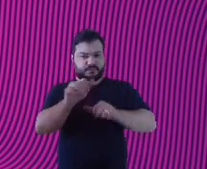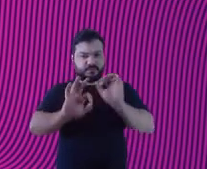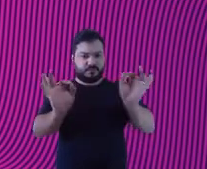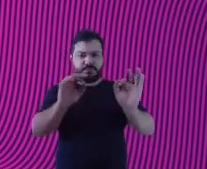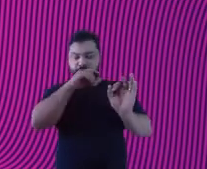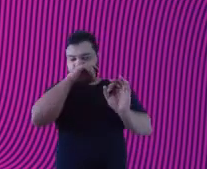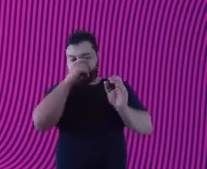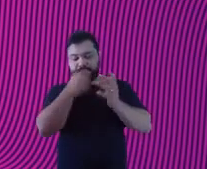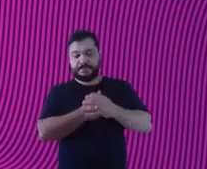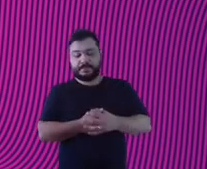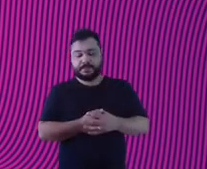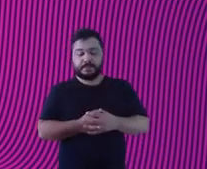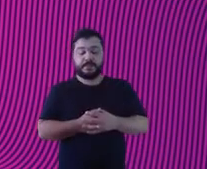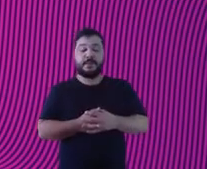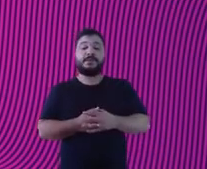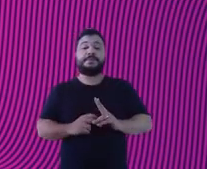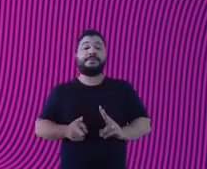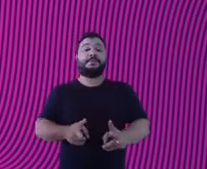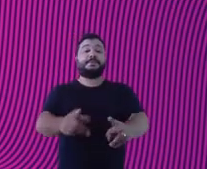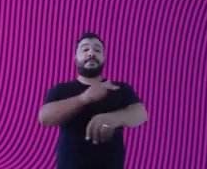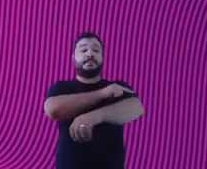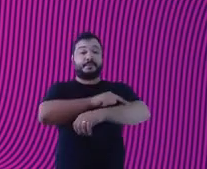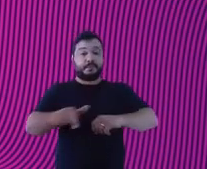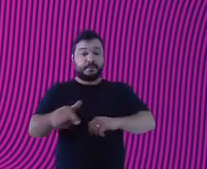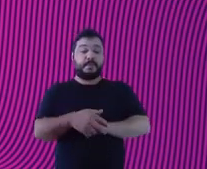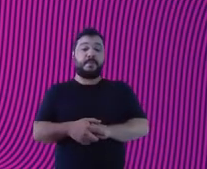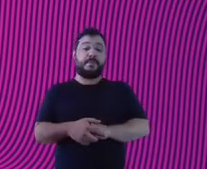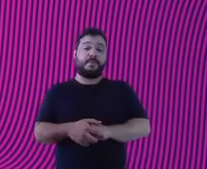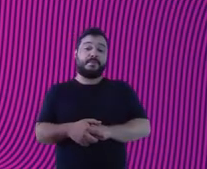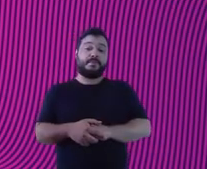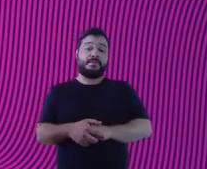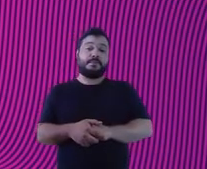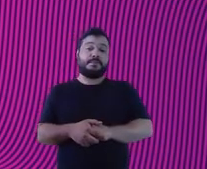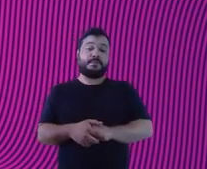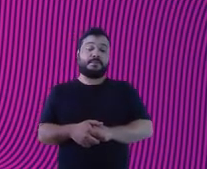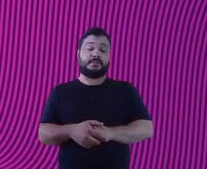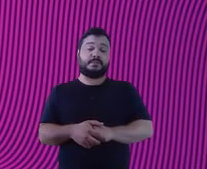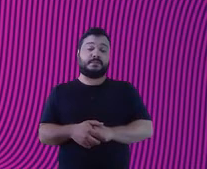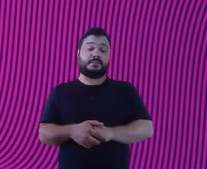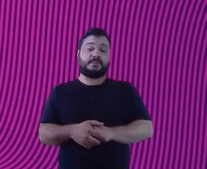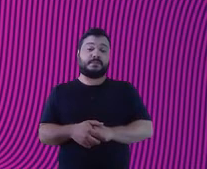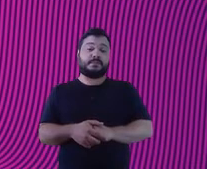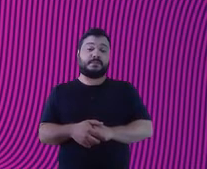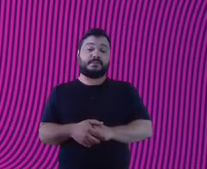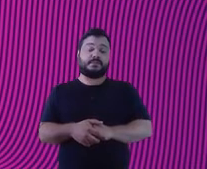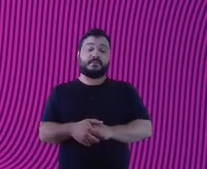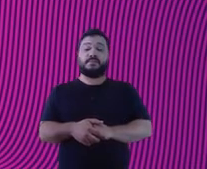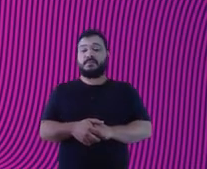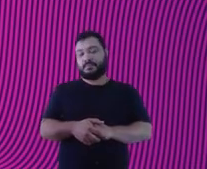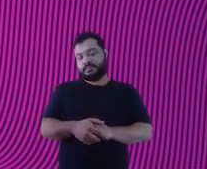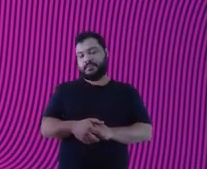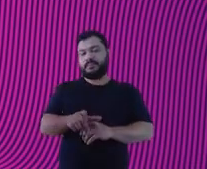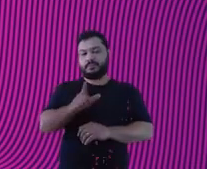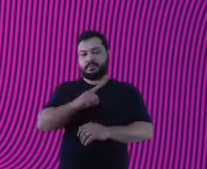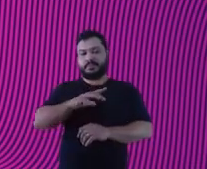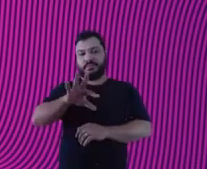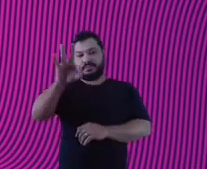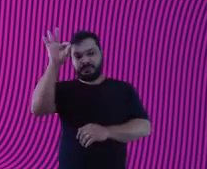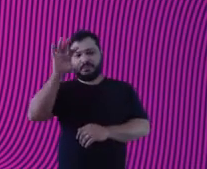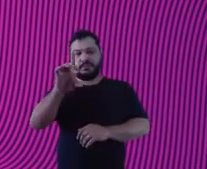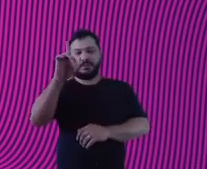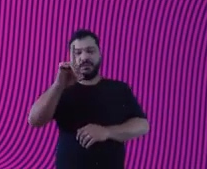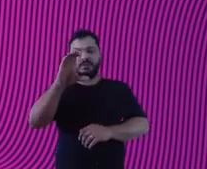né? E seguiu com a conduta, como ela falou, estándar à época, né? Quer dizer, você teria ainda a opção do VCD